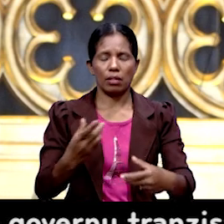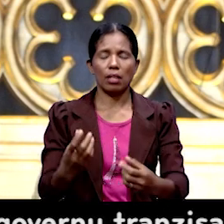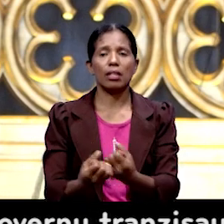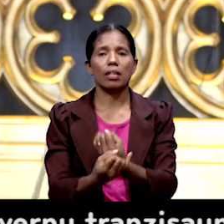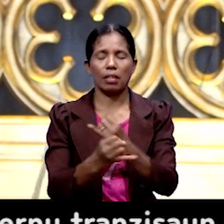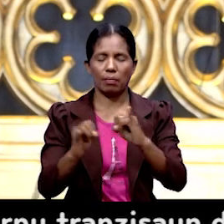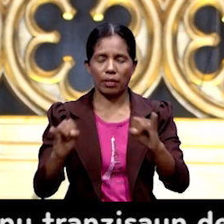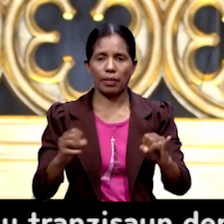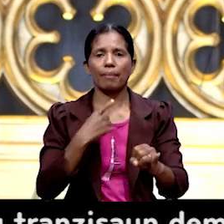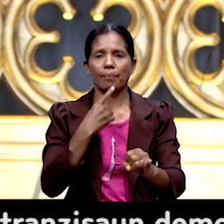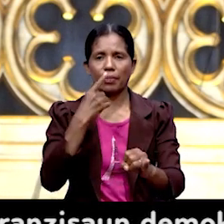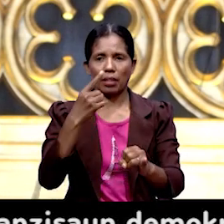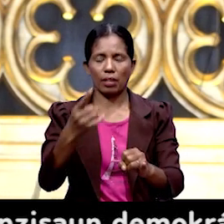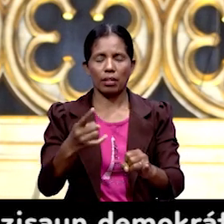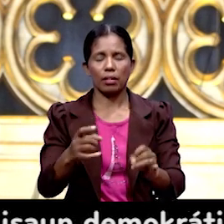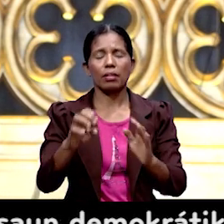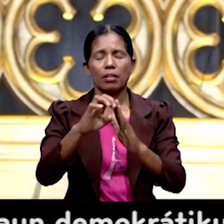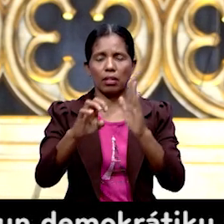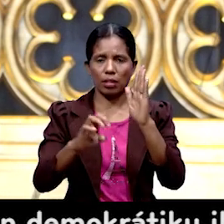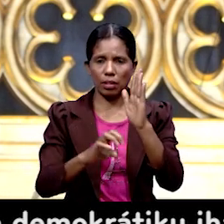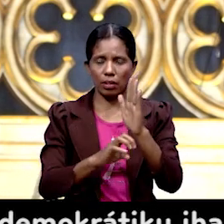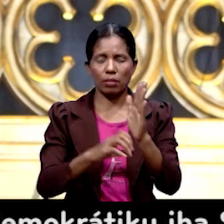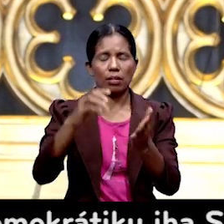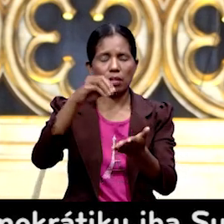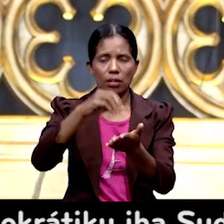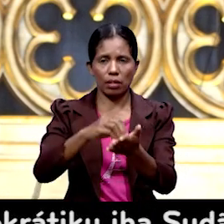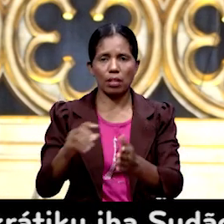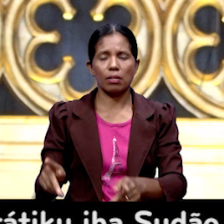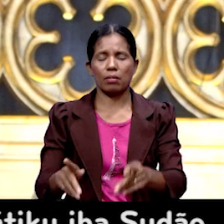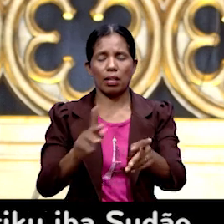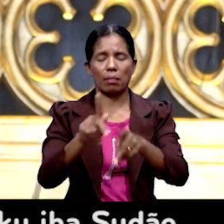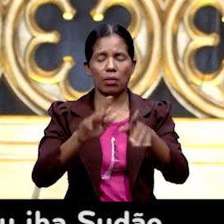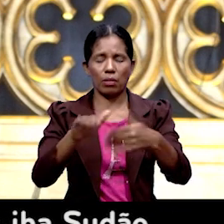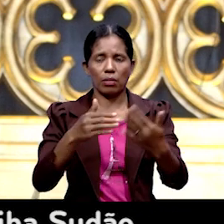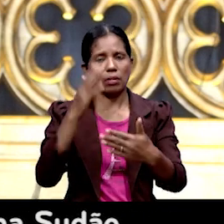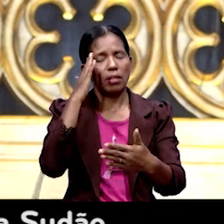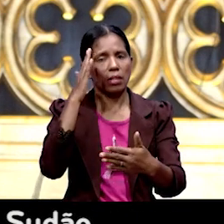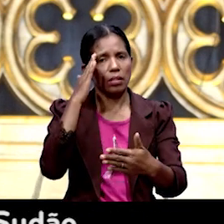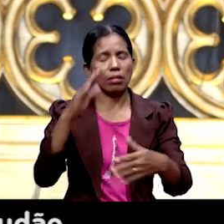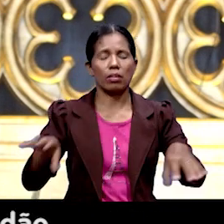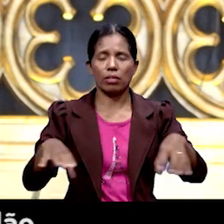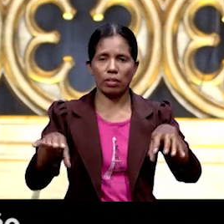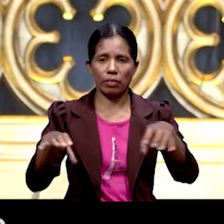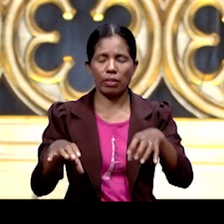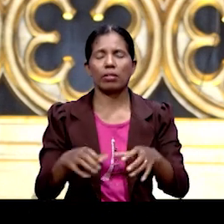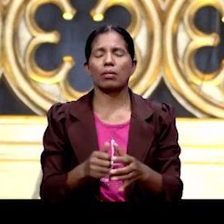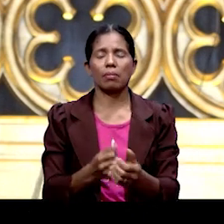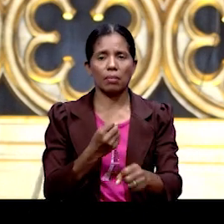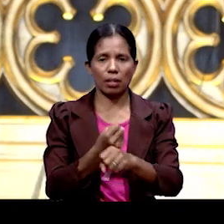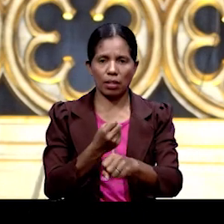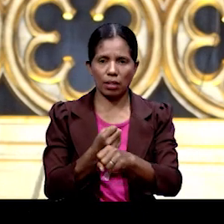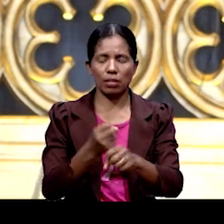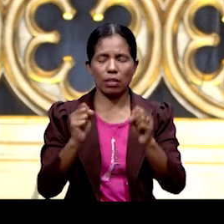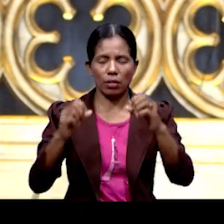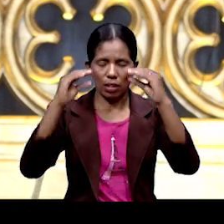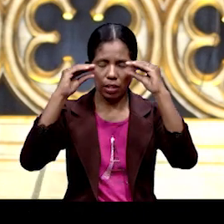É fundamental que o Estado faça este público reconhecimento pelo alto sentido humanista e pela